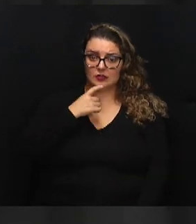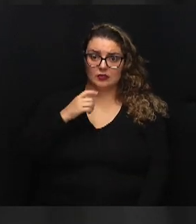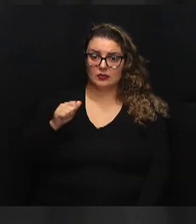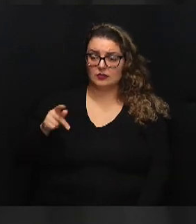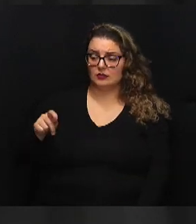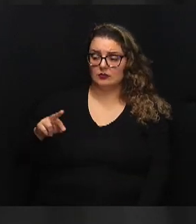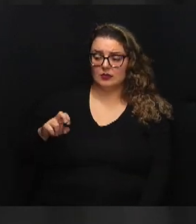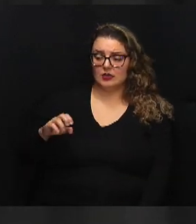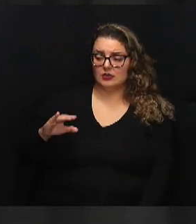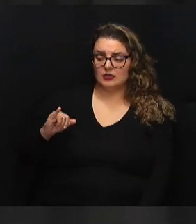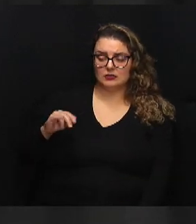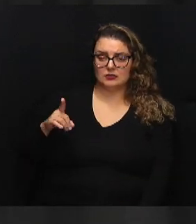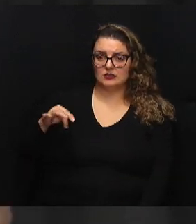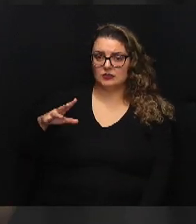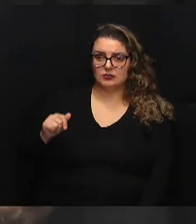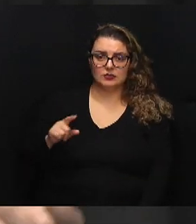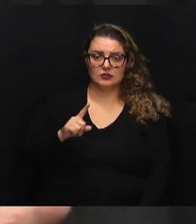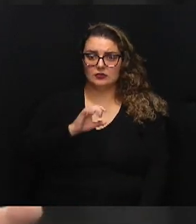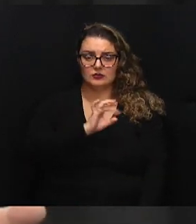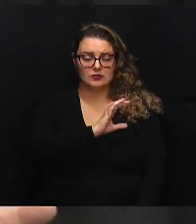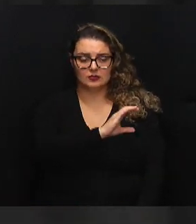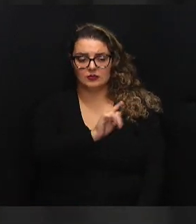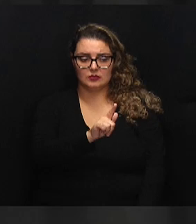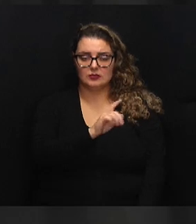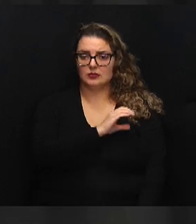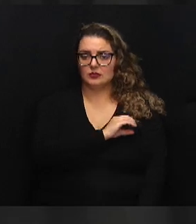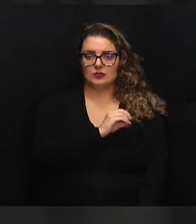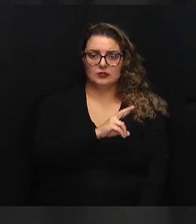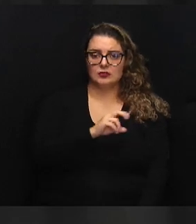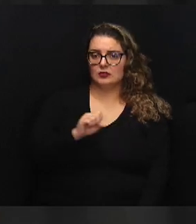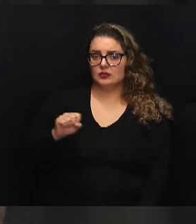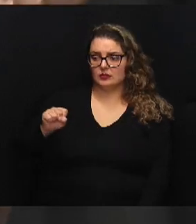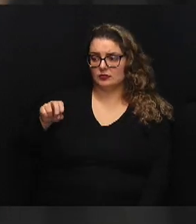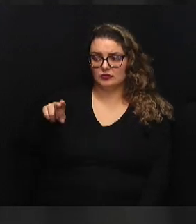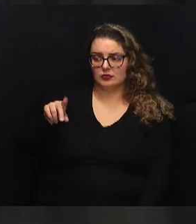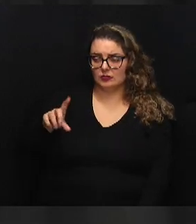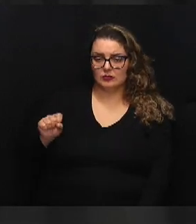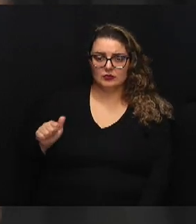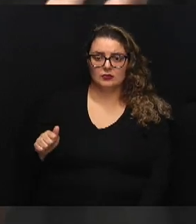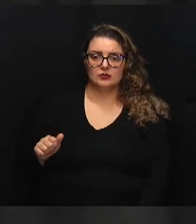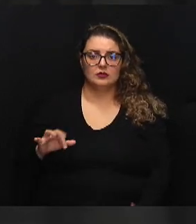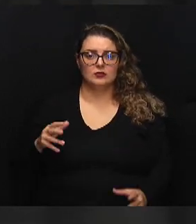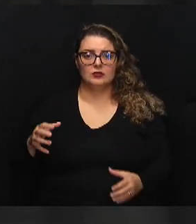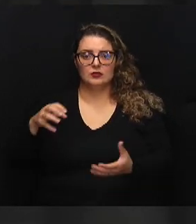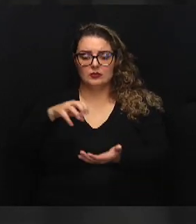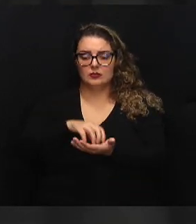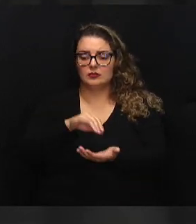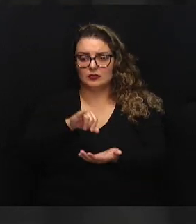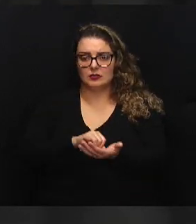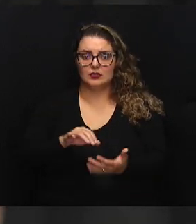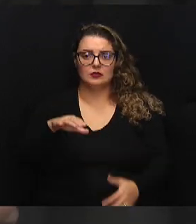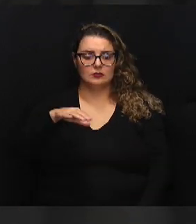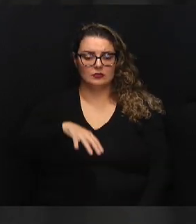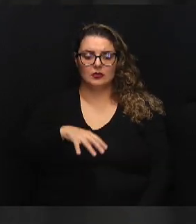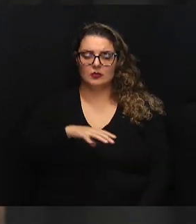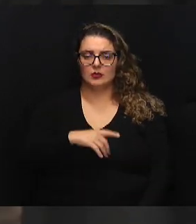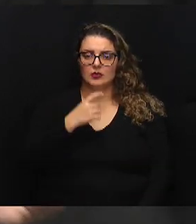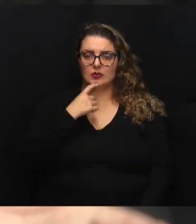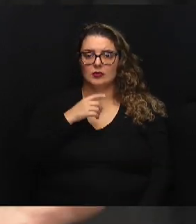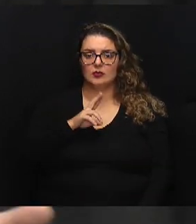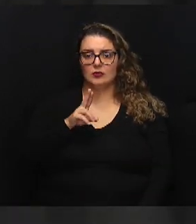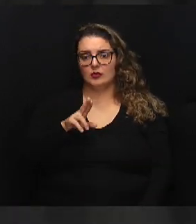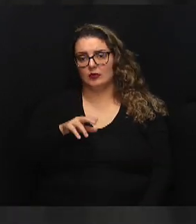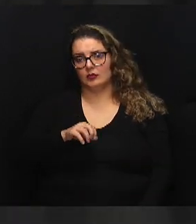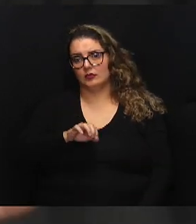Aparecidinha, não só o distrito de Campo Grande, nem só o distrito de Souza, todos vêm para a cidade, para o centro de Campinas, ou vai para os